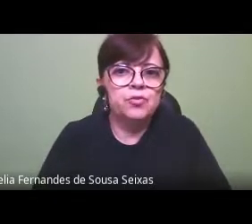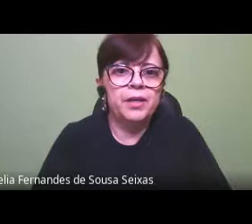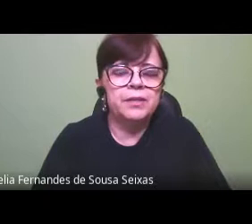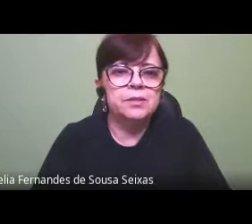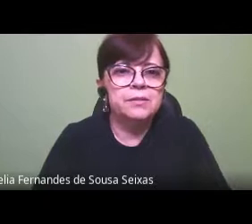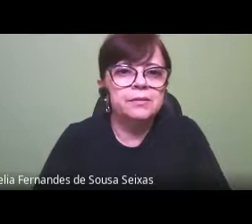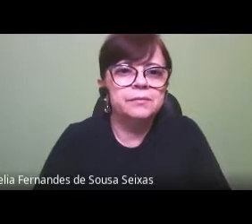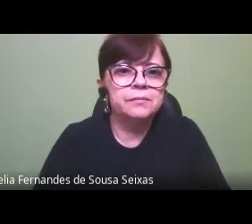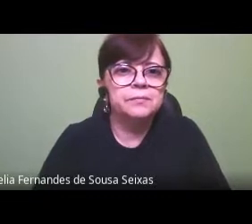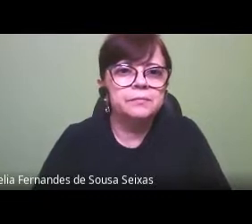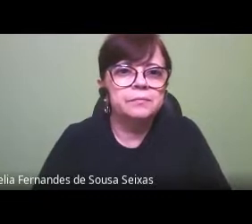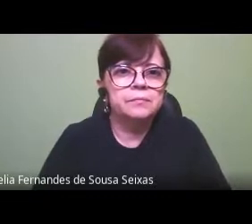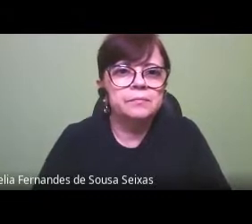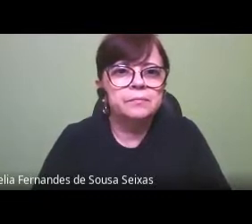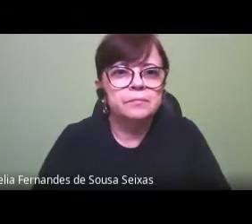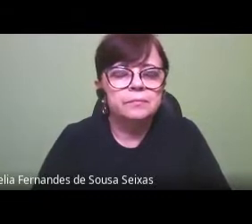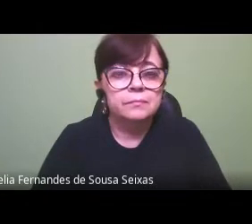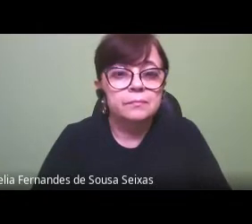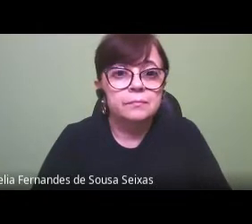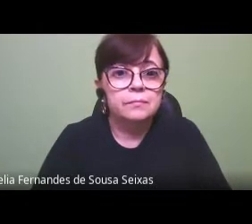Eles são diferentes.